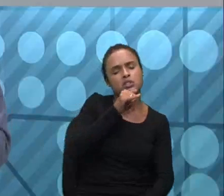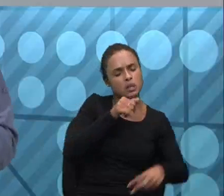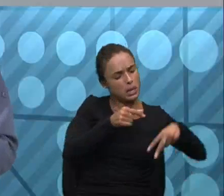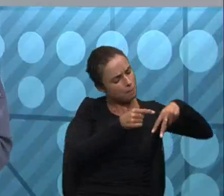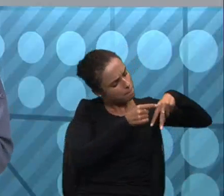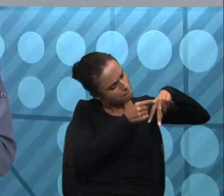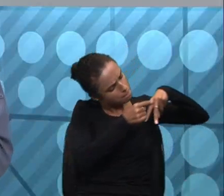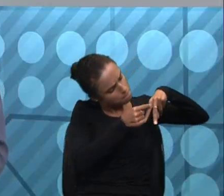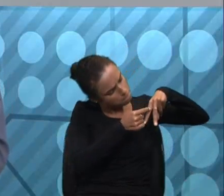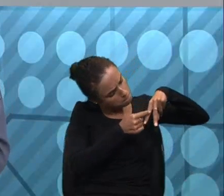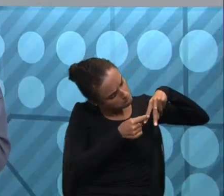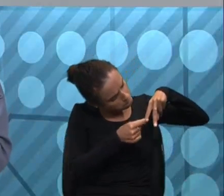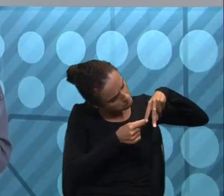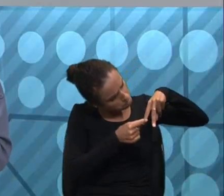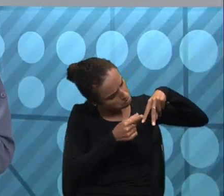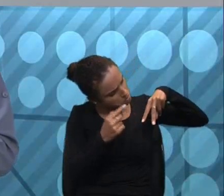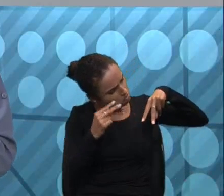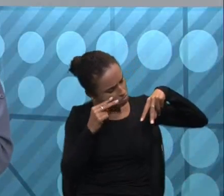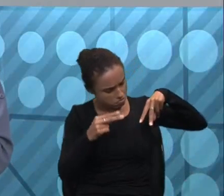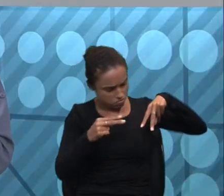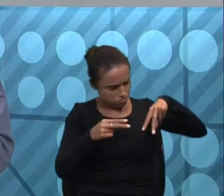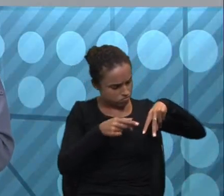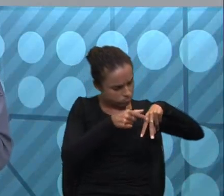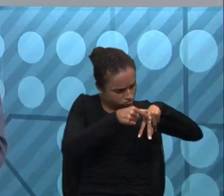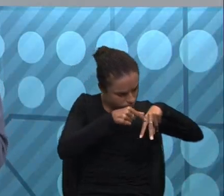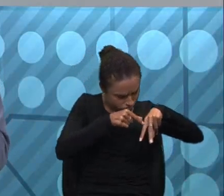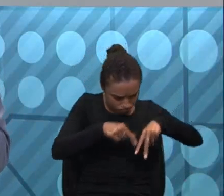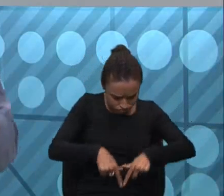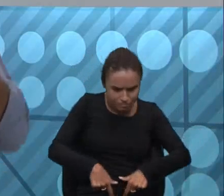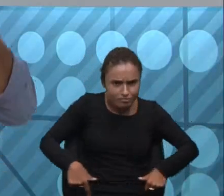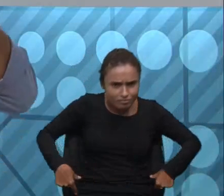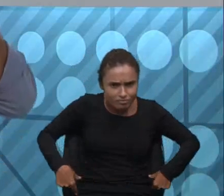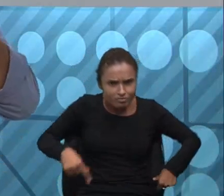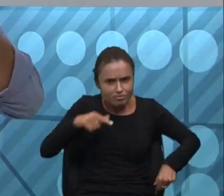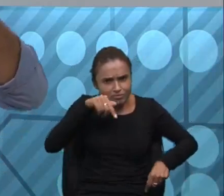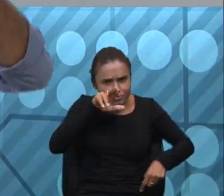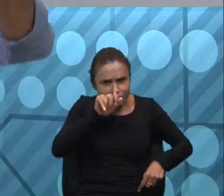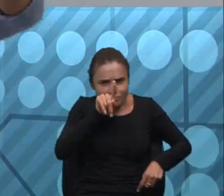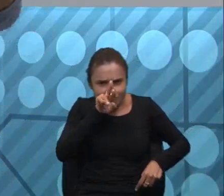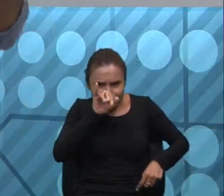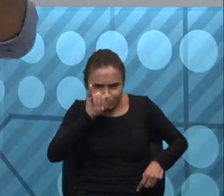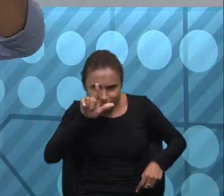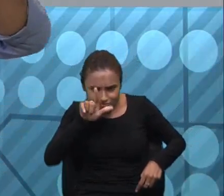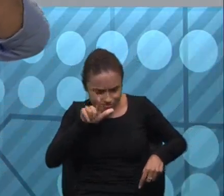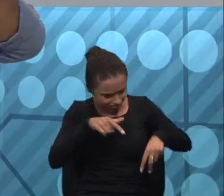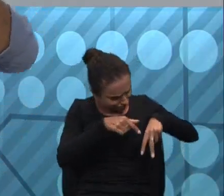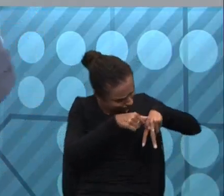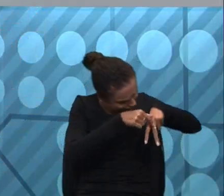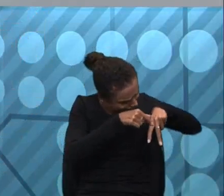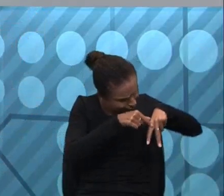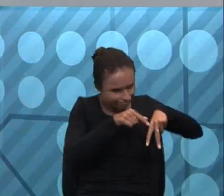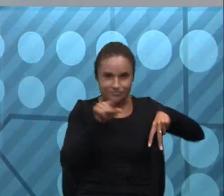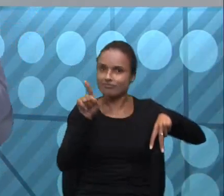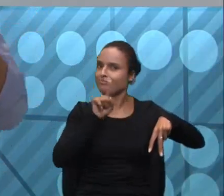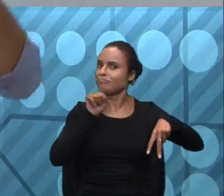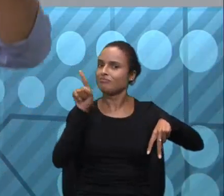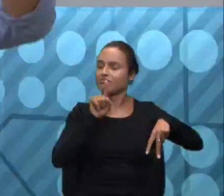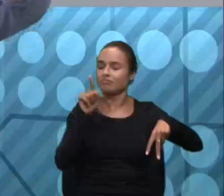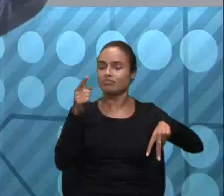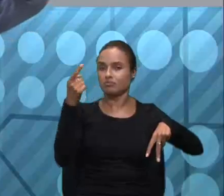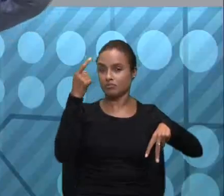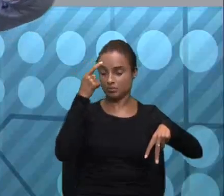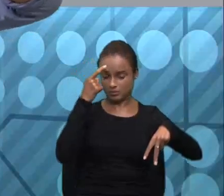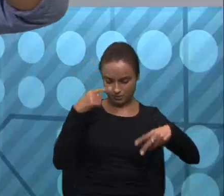gente fala perna, a gente vai pensar no quadril? Não, lembra? Perna tá lá, a gente vai considerar na